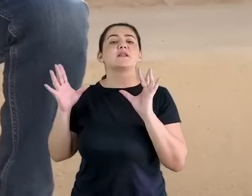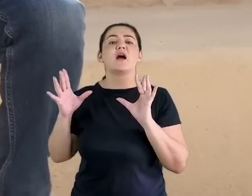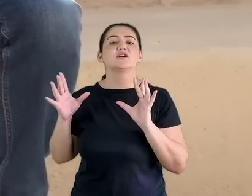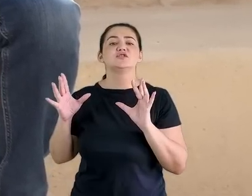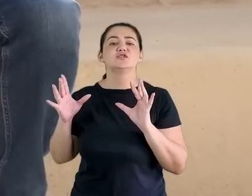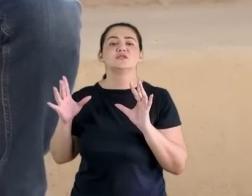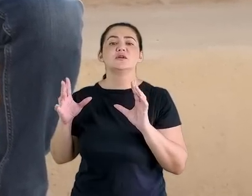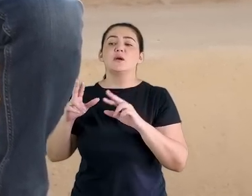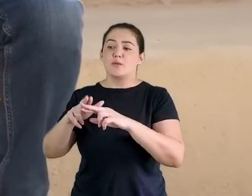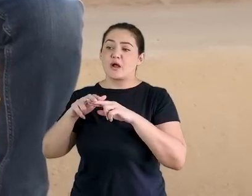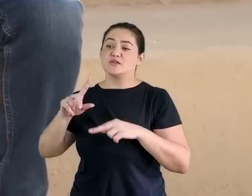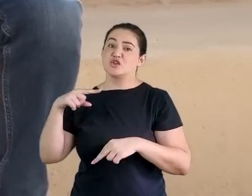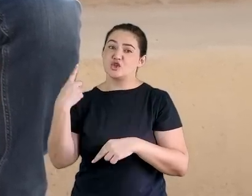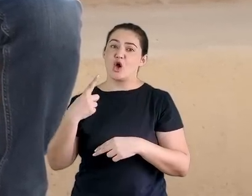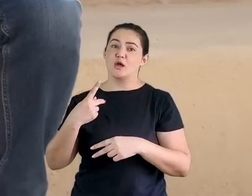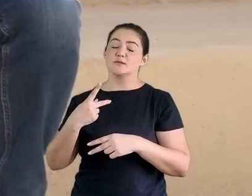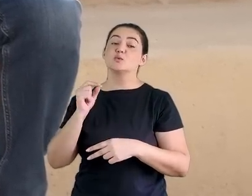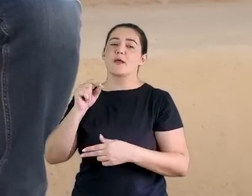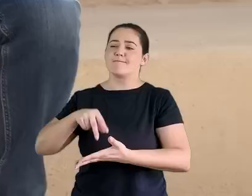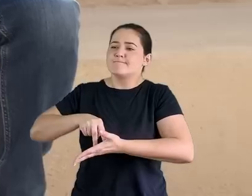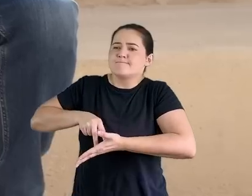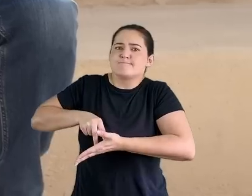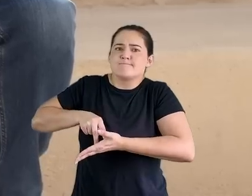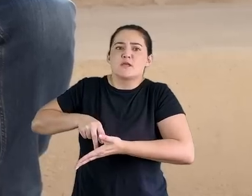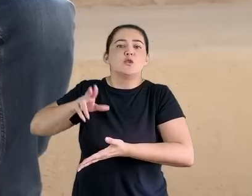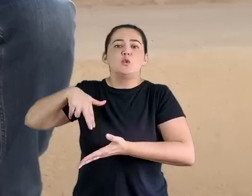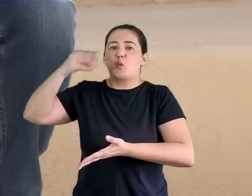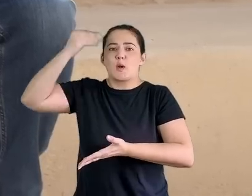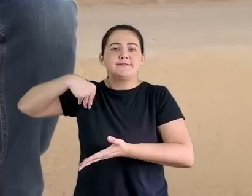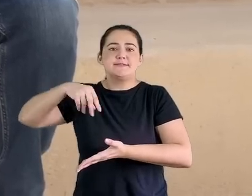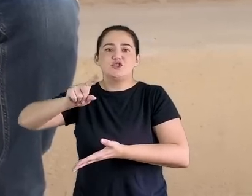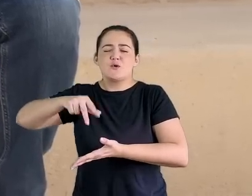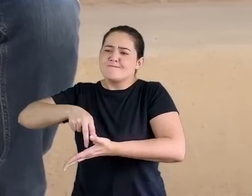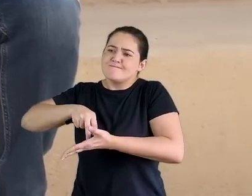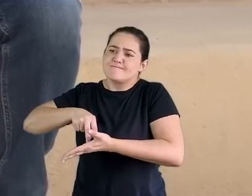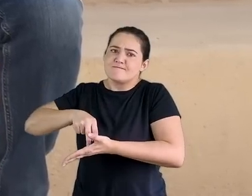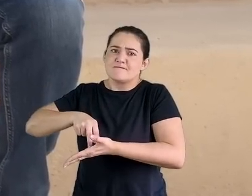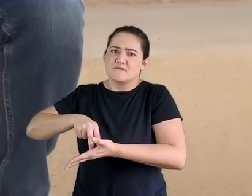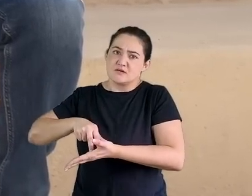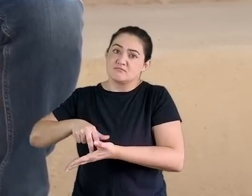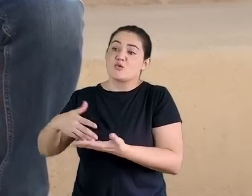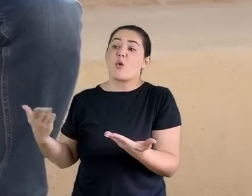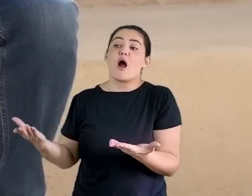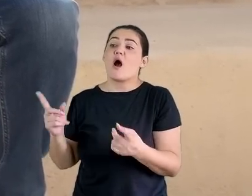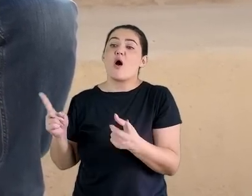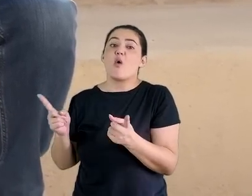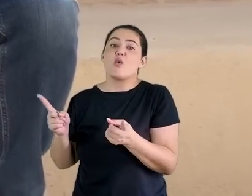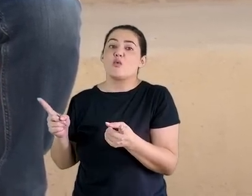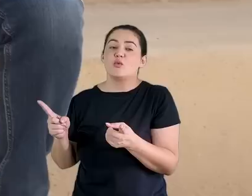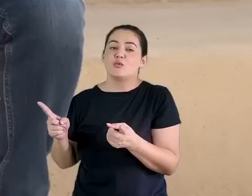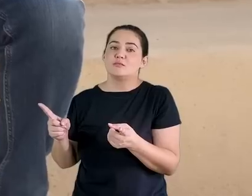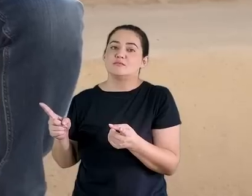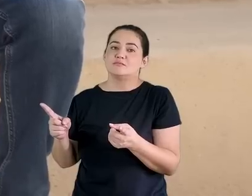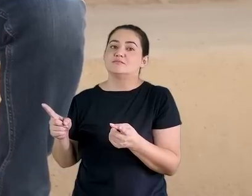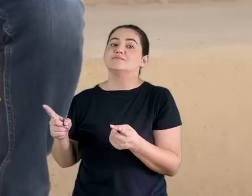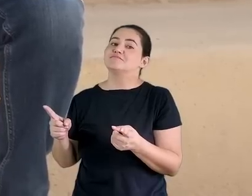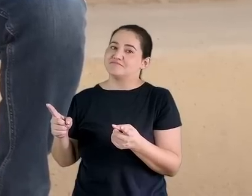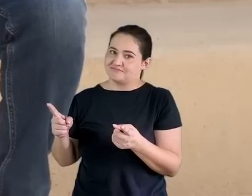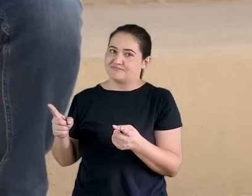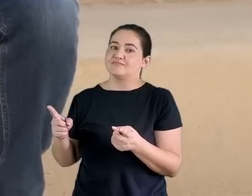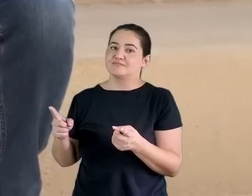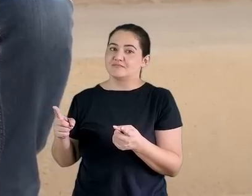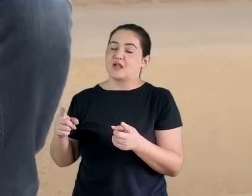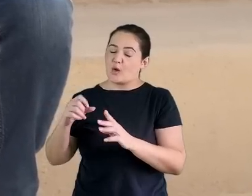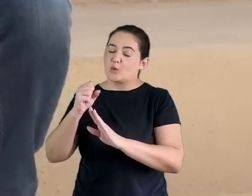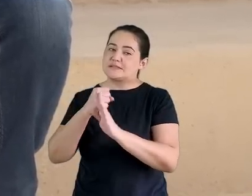nunca nos entregaríamos nas mãos dos romanos. E eventualmente eles se tornam um símbolo, eles se tornam um mito porque a